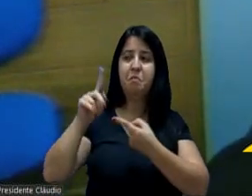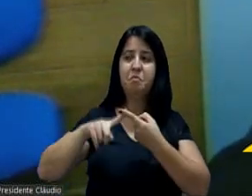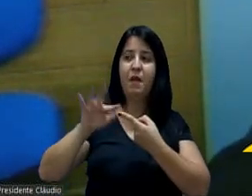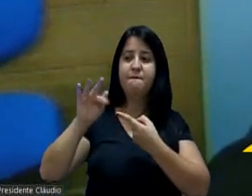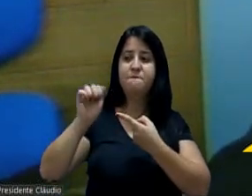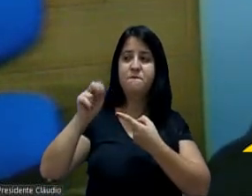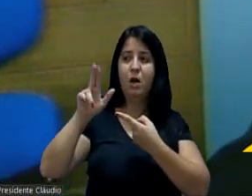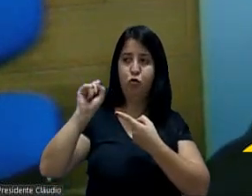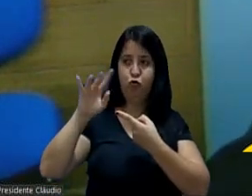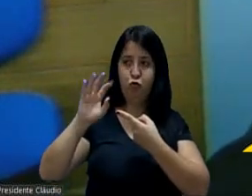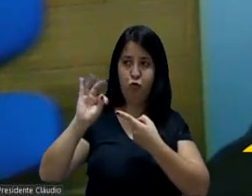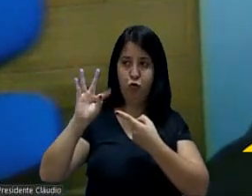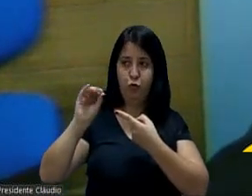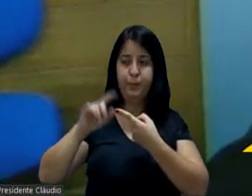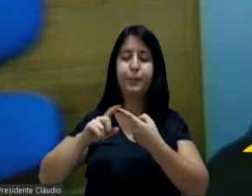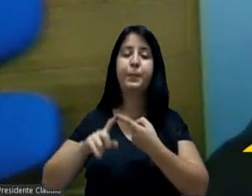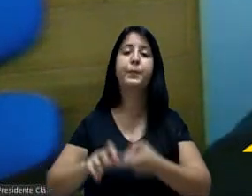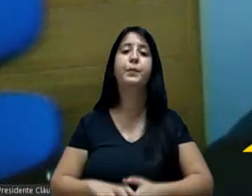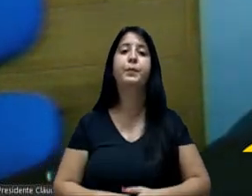Pérez.